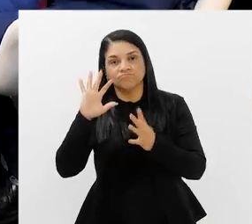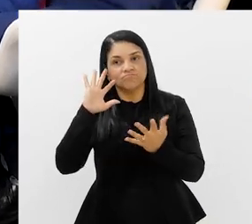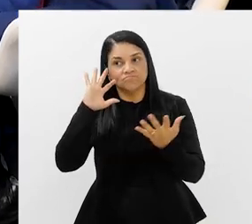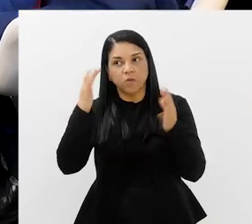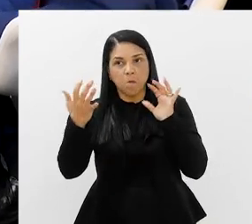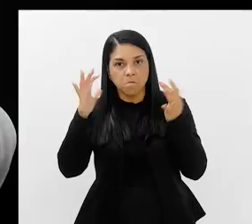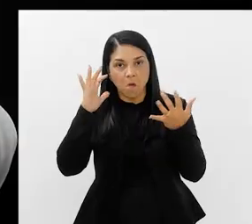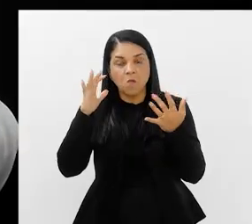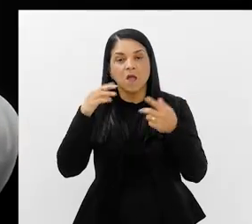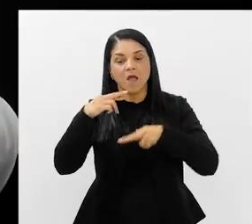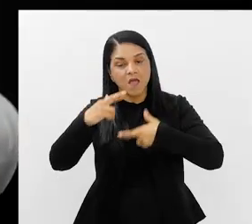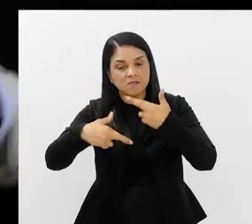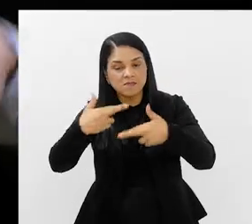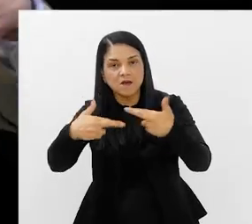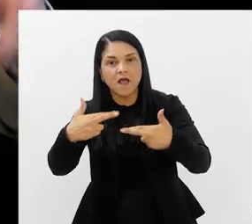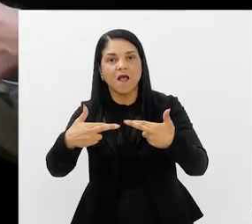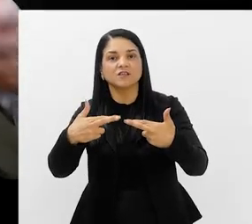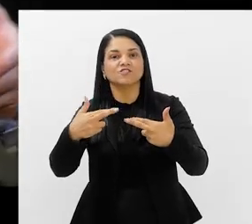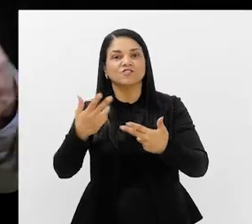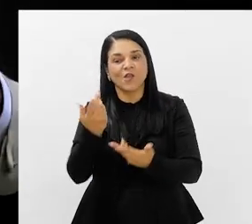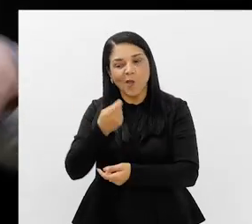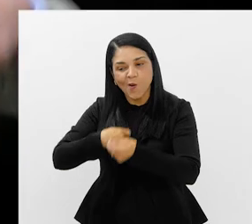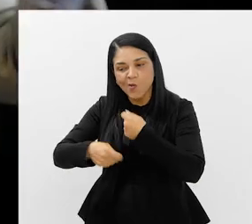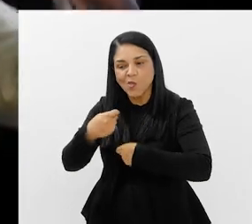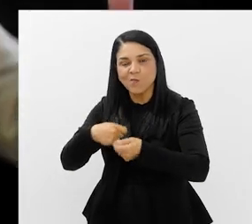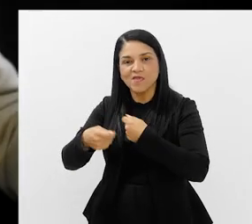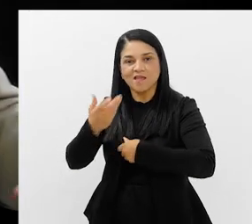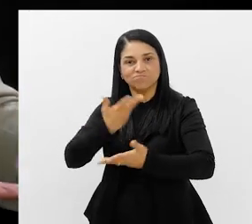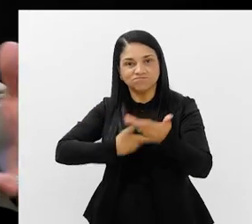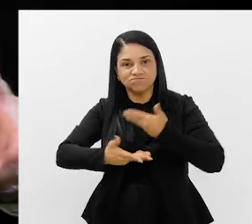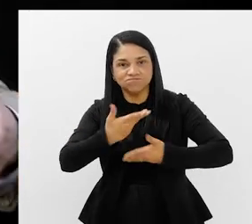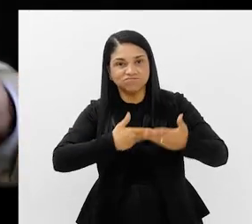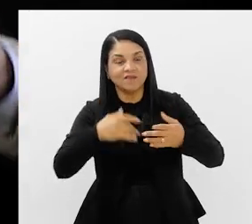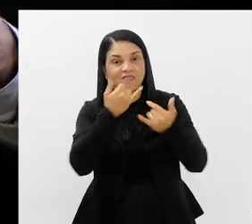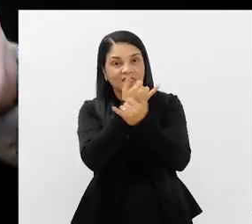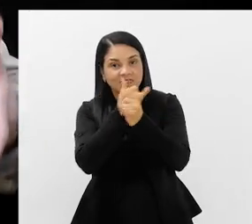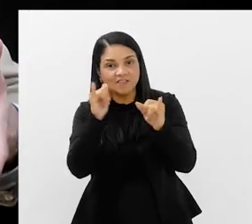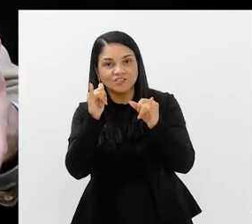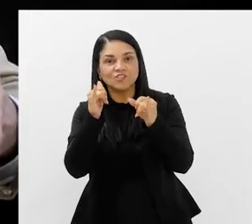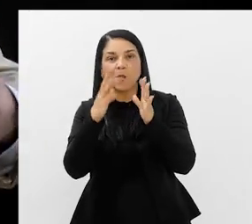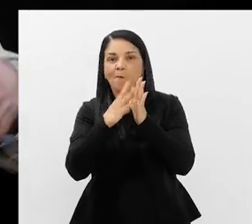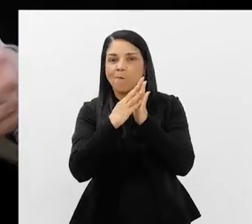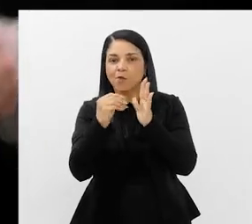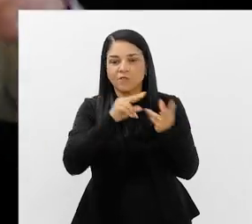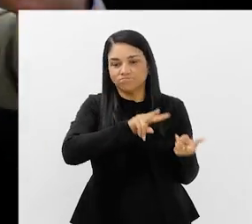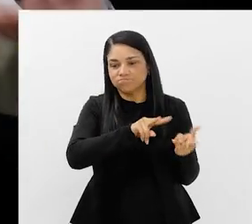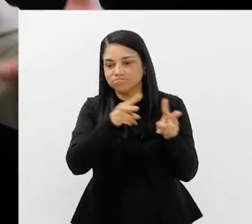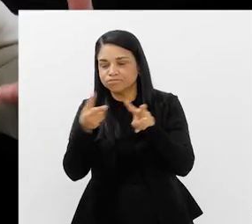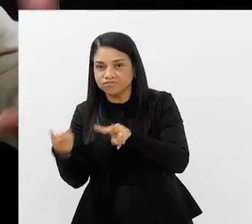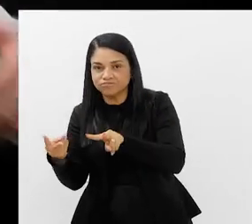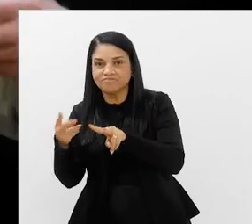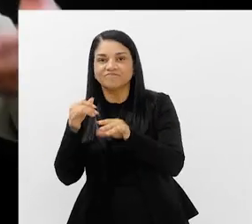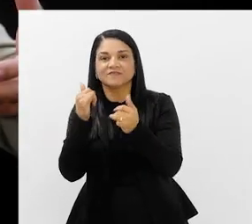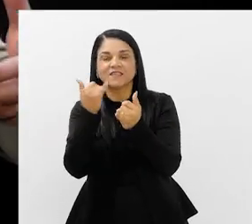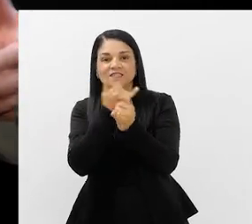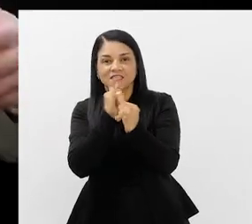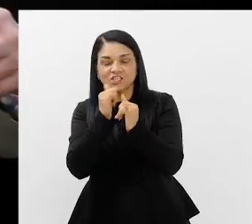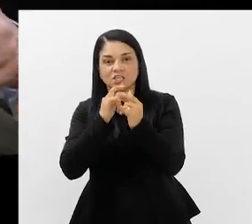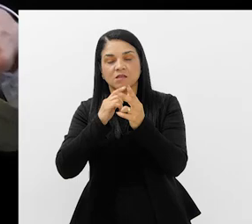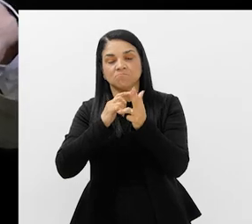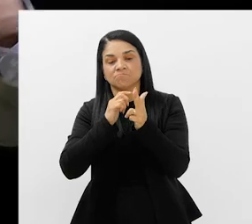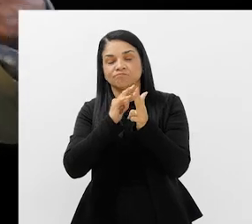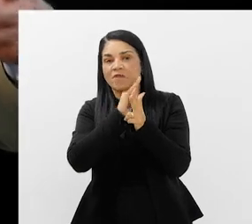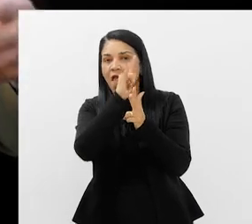de mudanças climáticas trata da questão da reciclagem, da economia circular, com a questão da energia, da gente caminhar para um modelo de transição